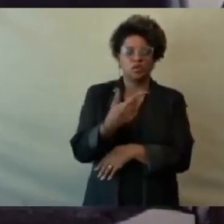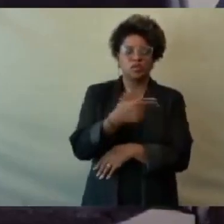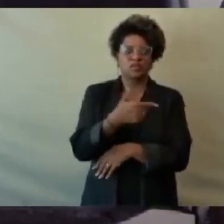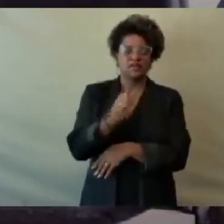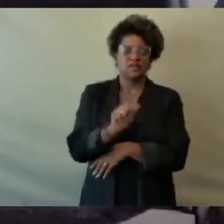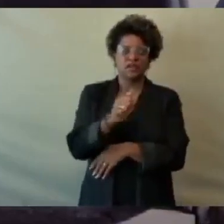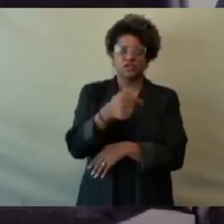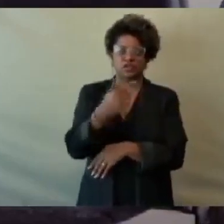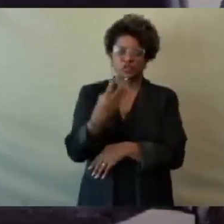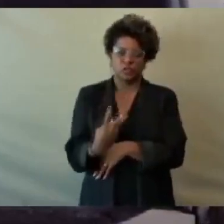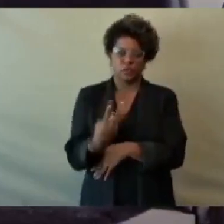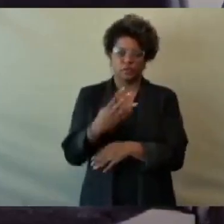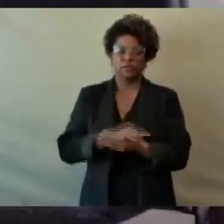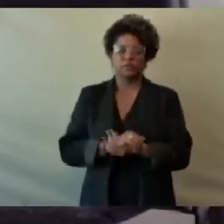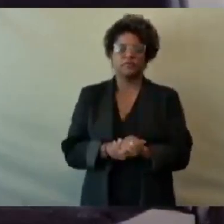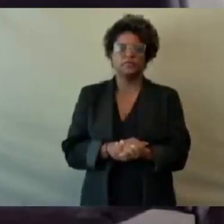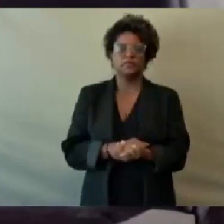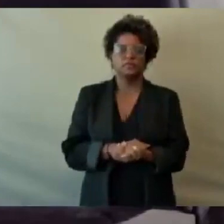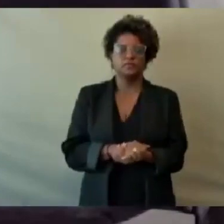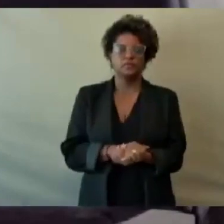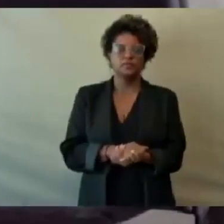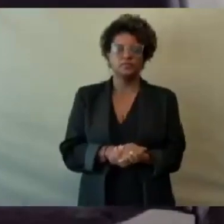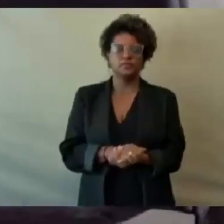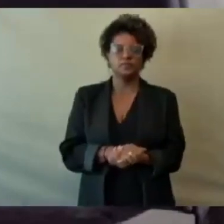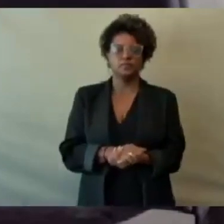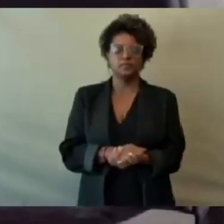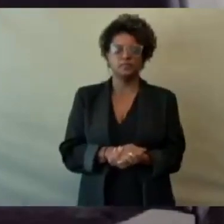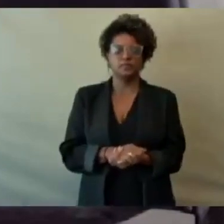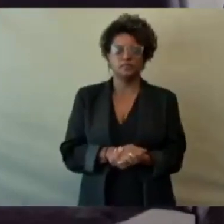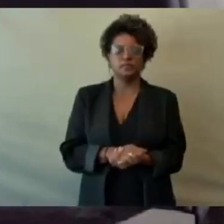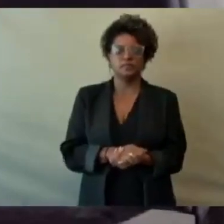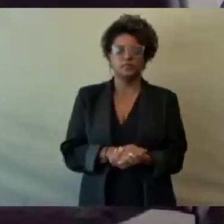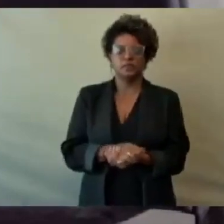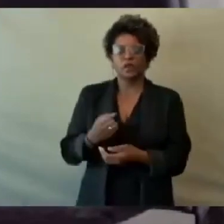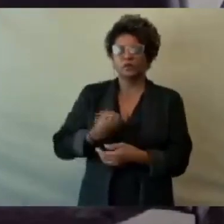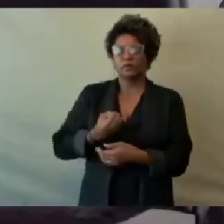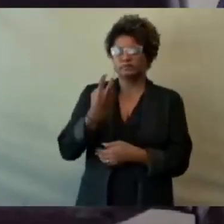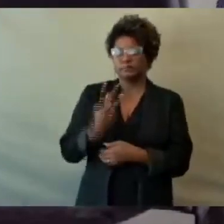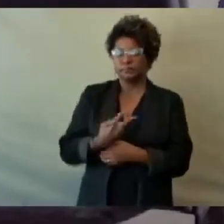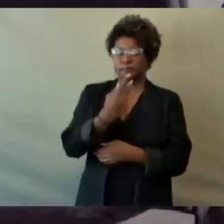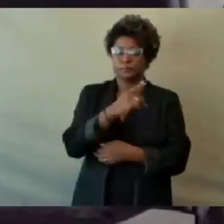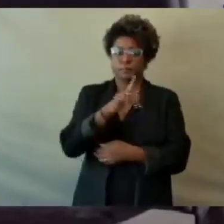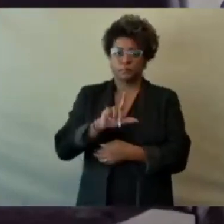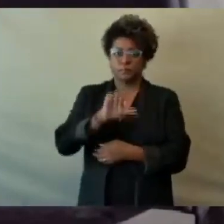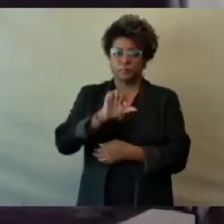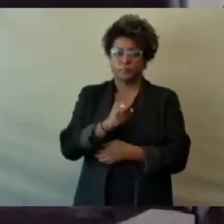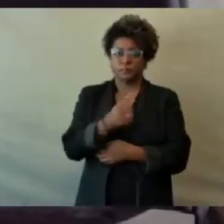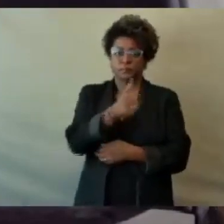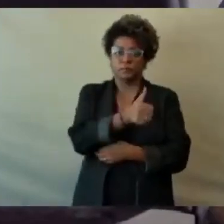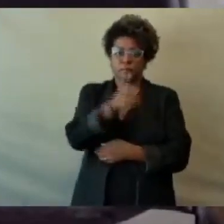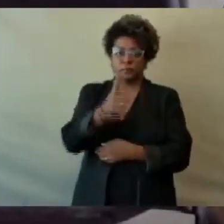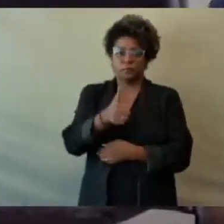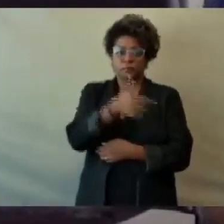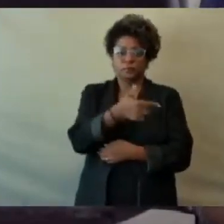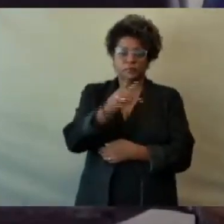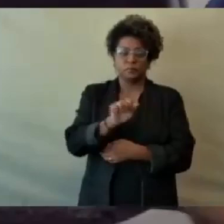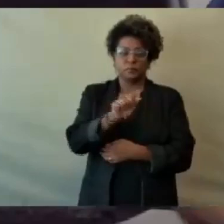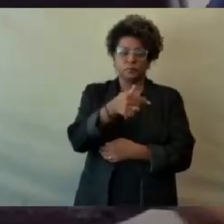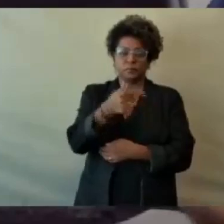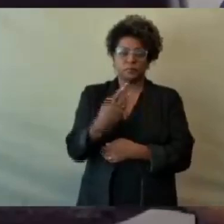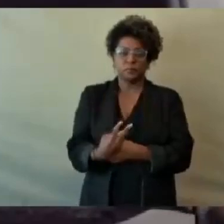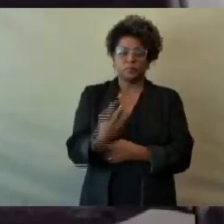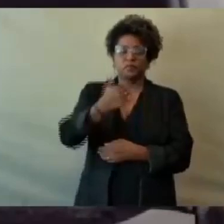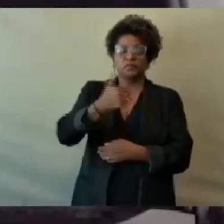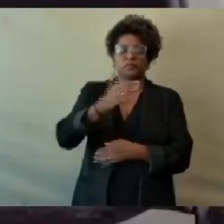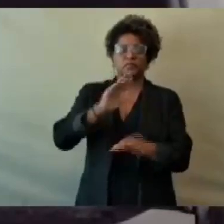Há outro. Tá bom. 2. Projeto de lei 811-2023, primeiro turno. Emenda, altera